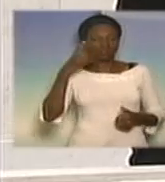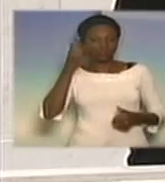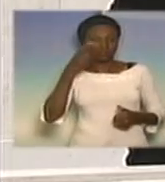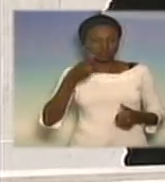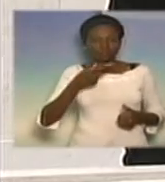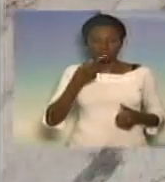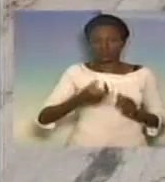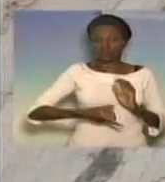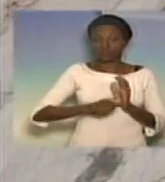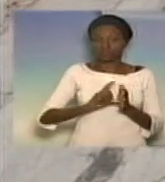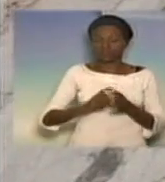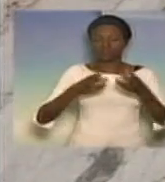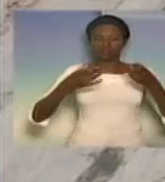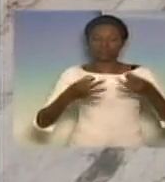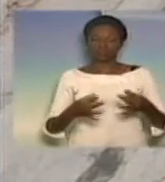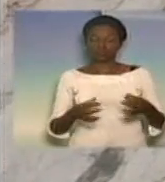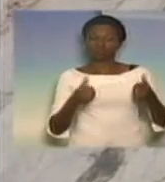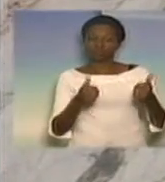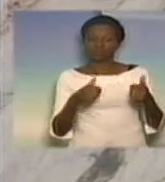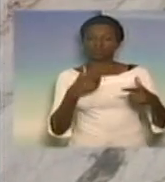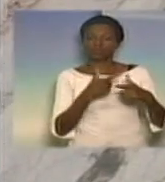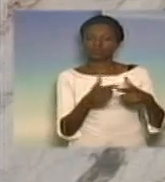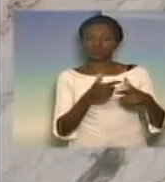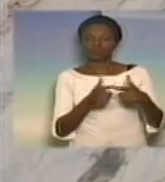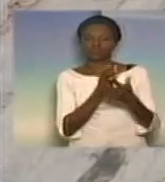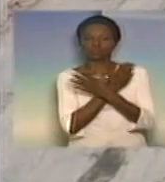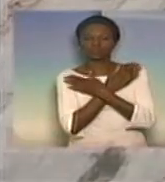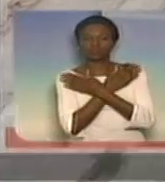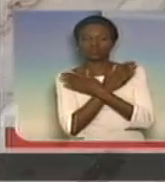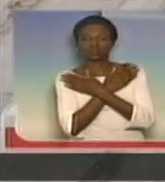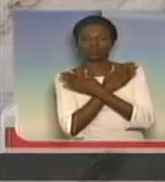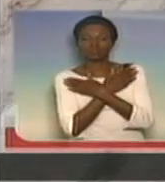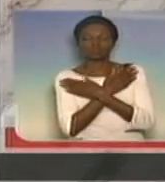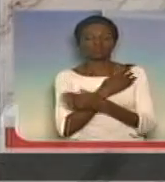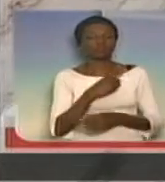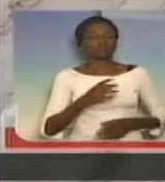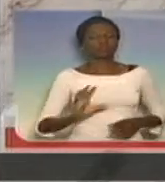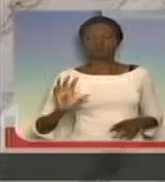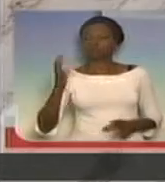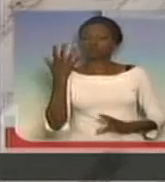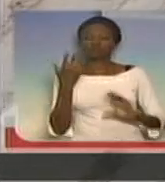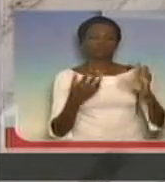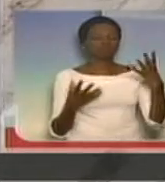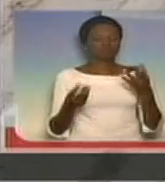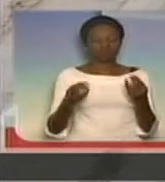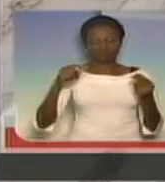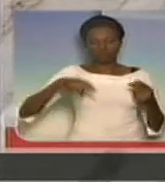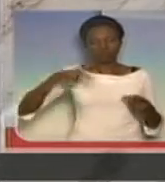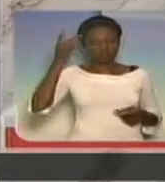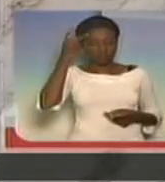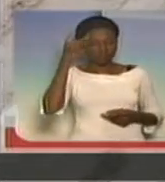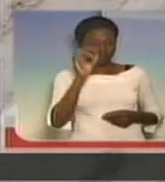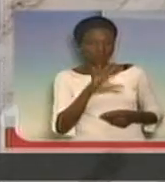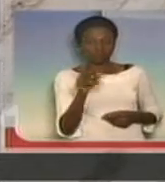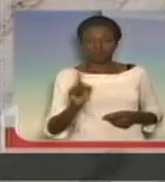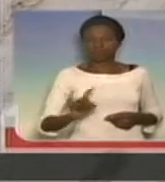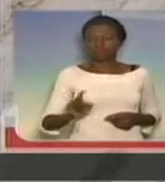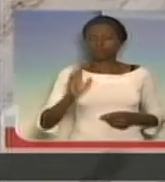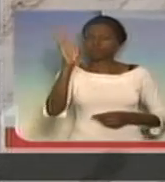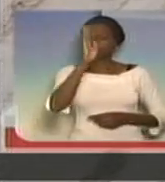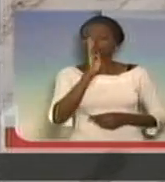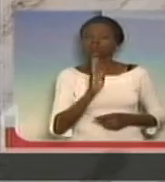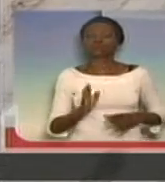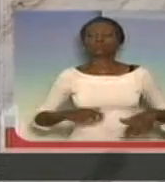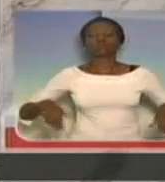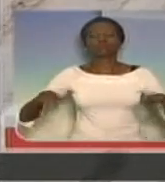da Construção, colocou muito bem o problema do desemprego, que está assolando não só São Paulo, mas todo o Brasil, preocupante